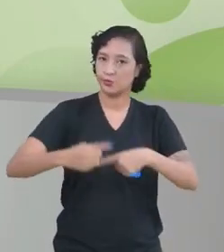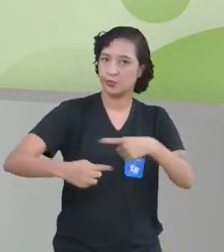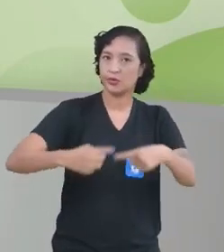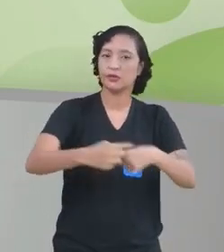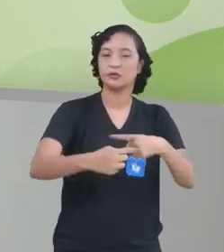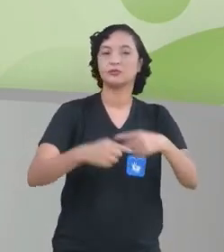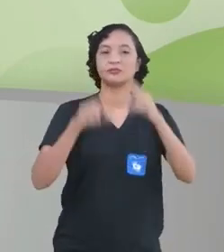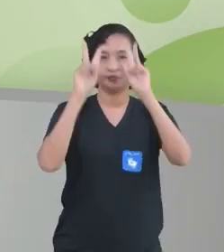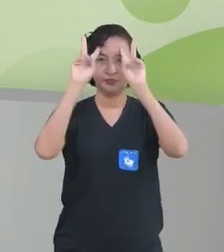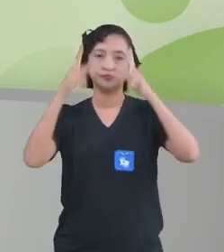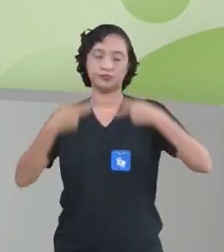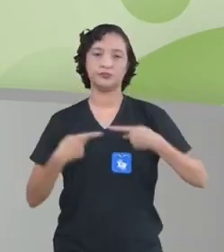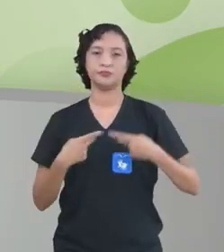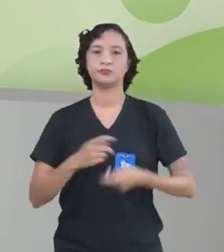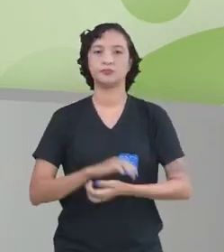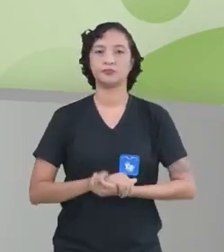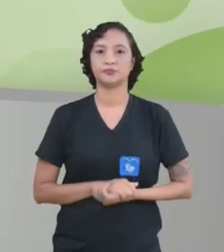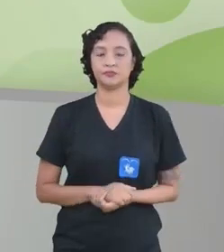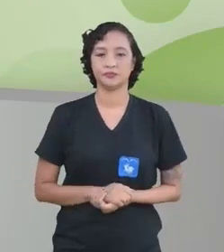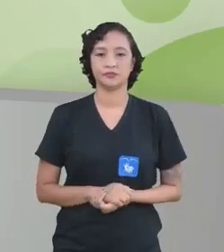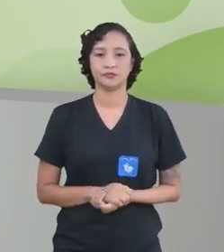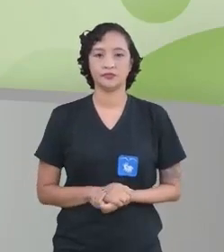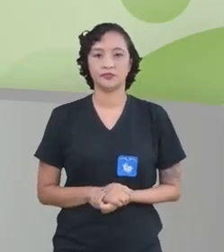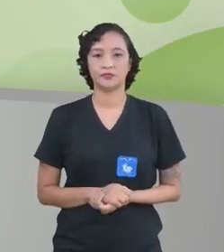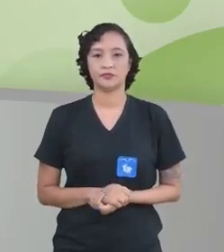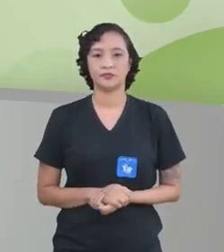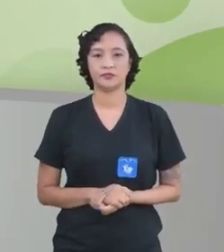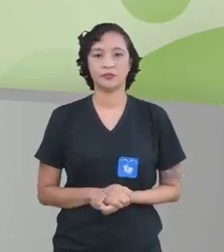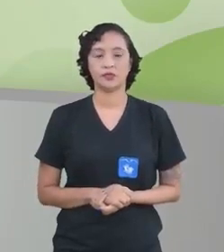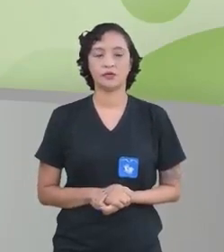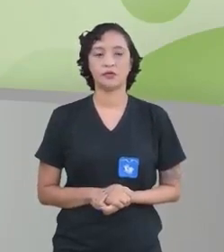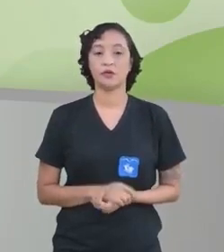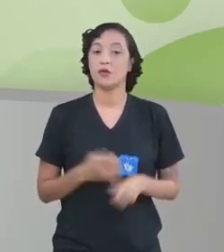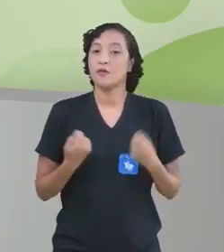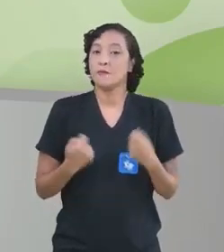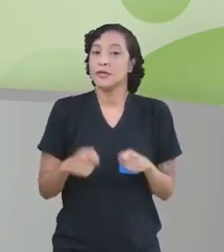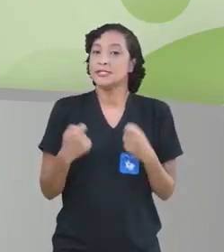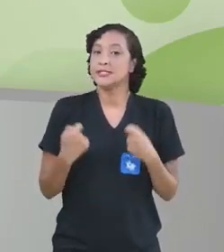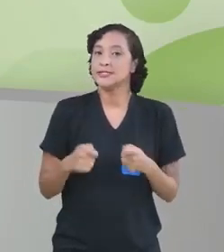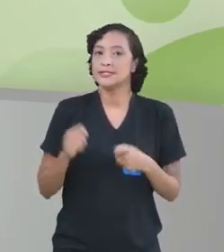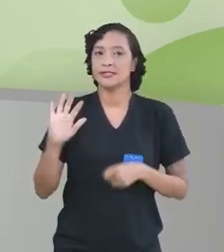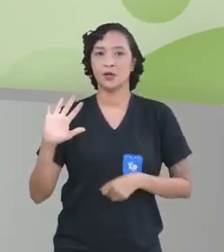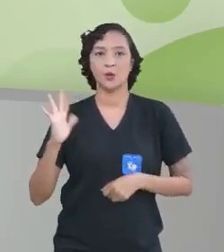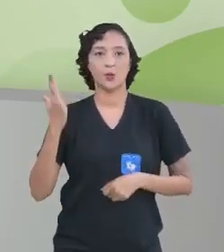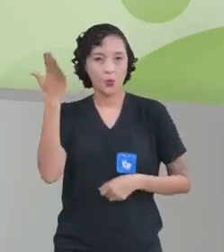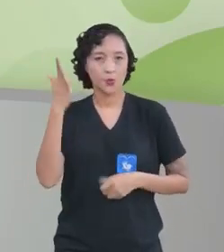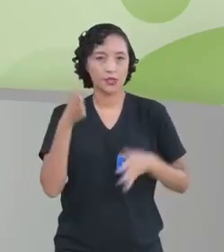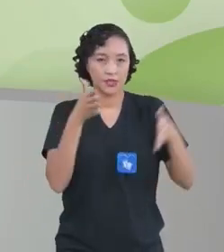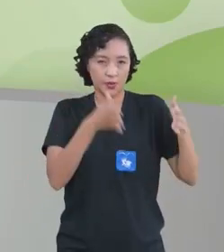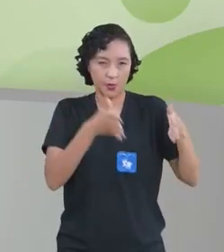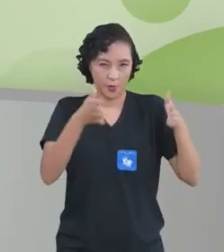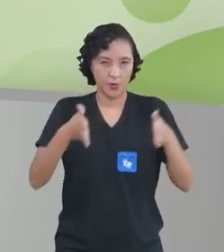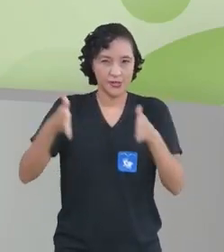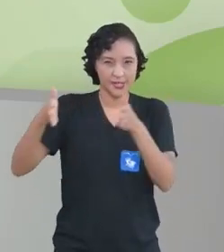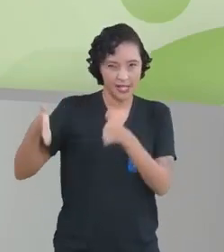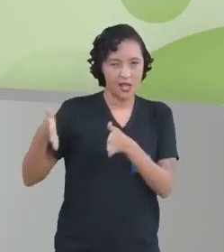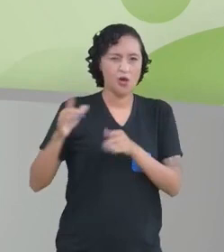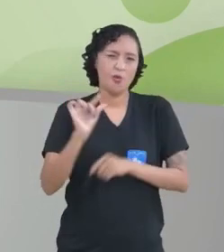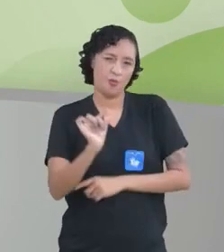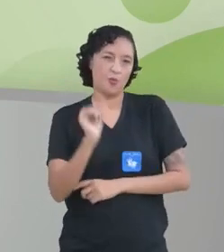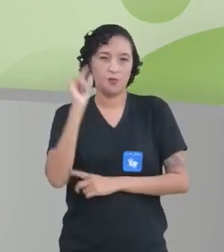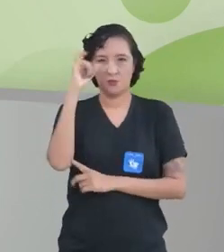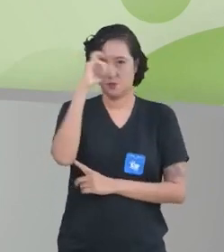nossa espécie humana. E para acontecer esse processo, que ele é um pouco complexo,